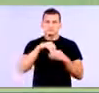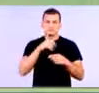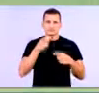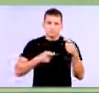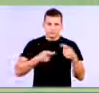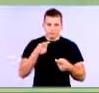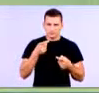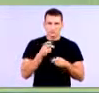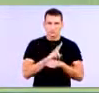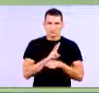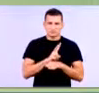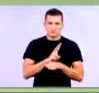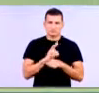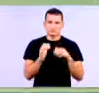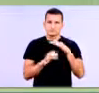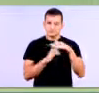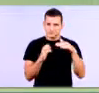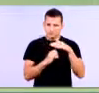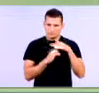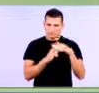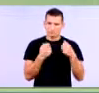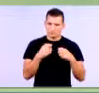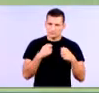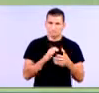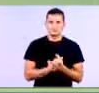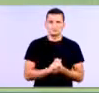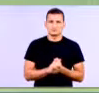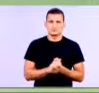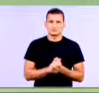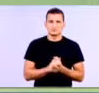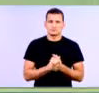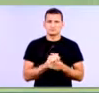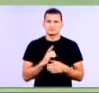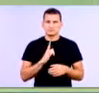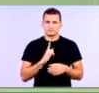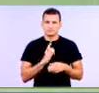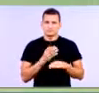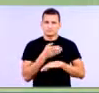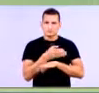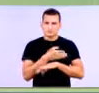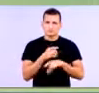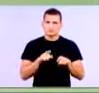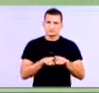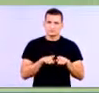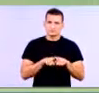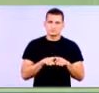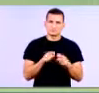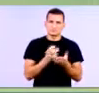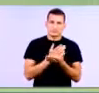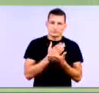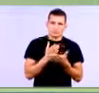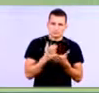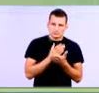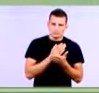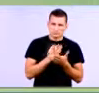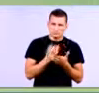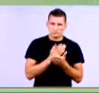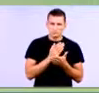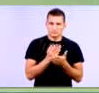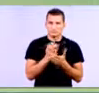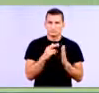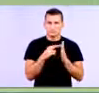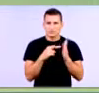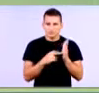uma empresa, deve-se estabelecer acessos e restrições de acordo com as atribuições de